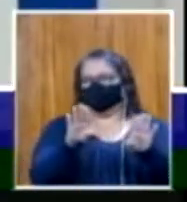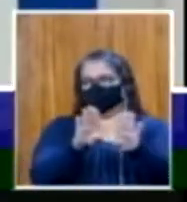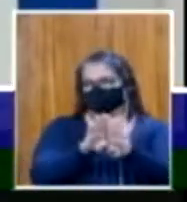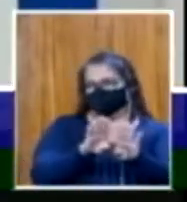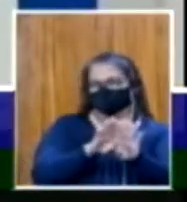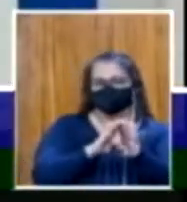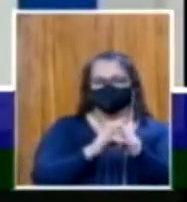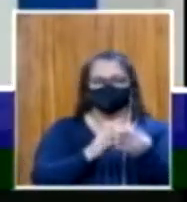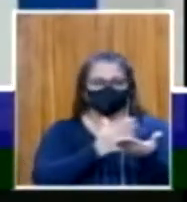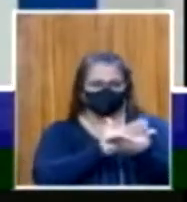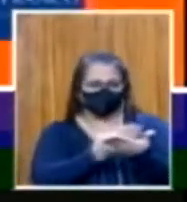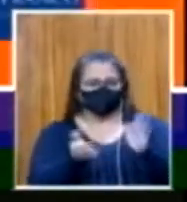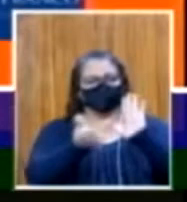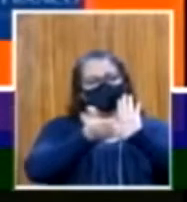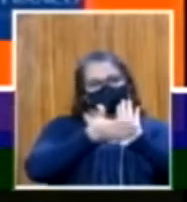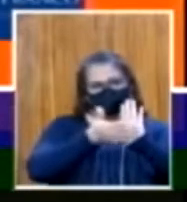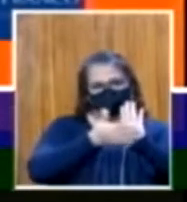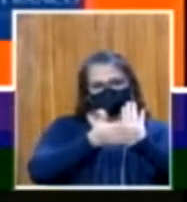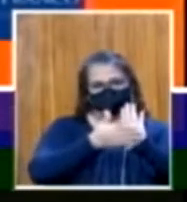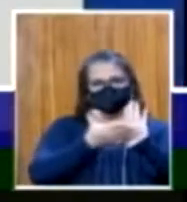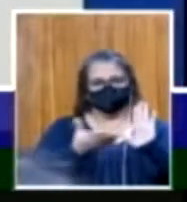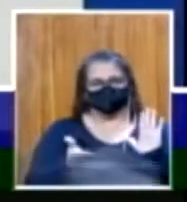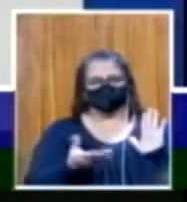adentrando na proposta,